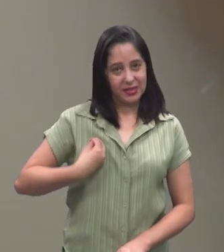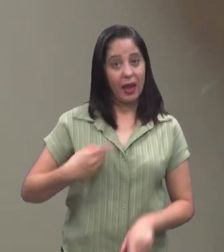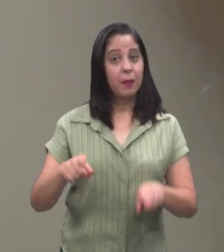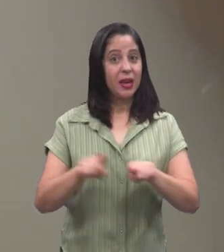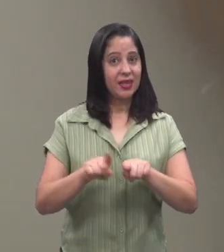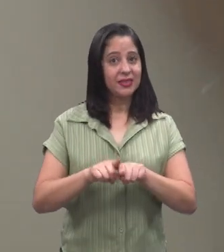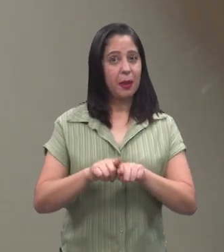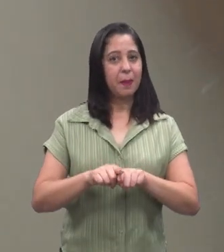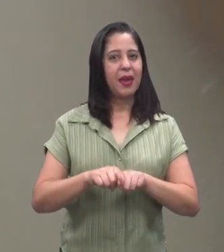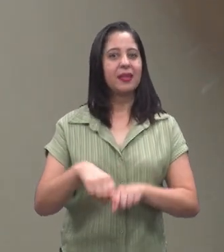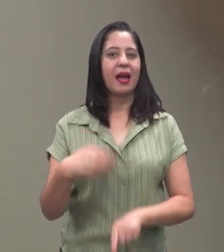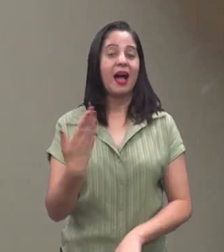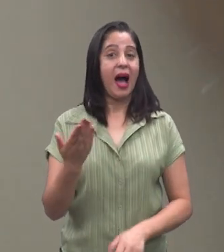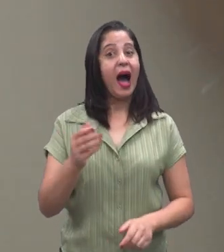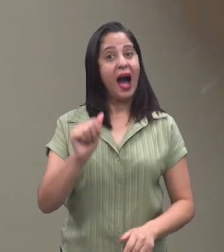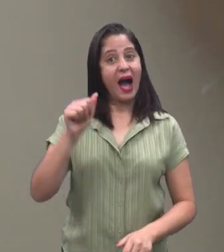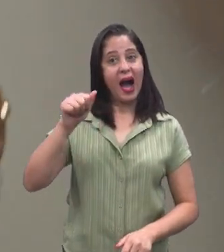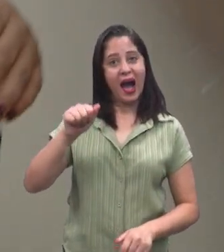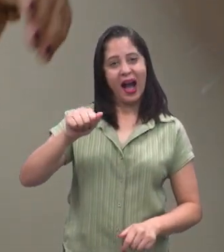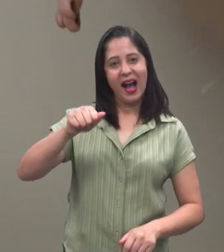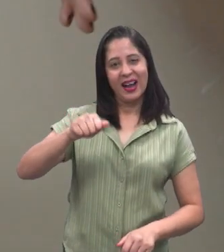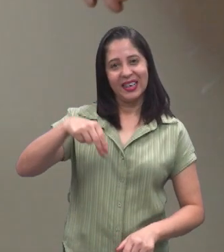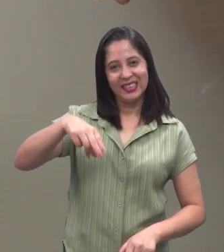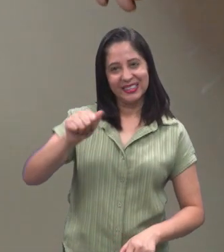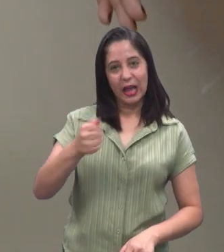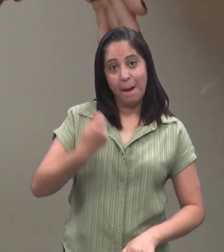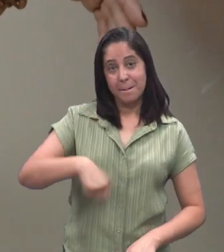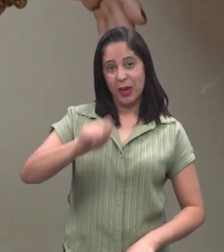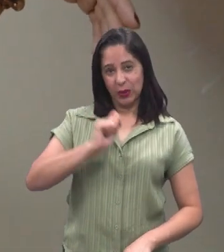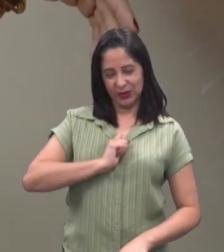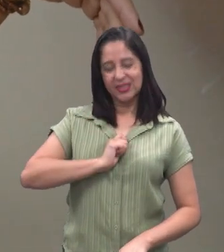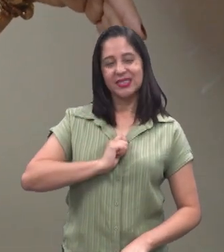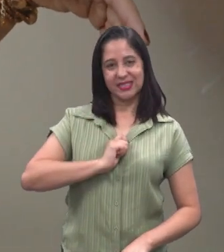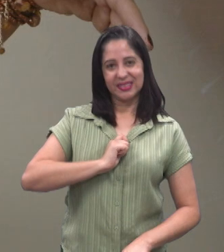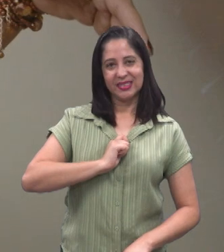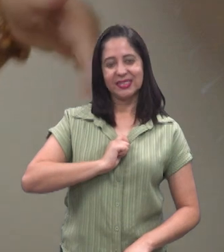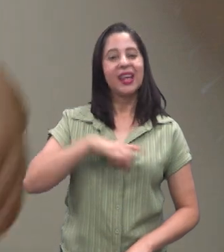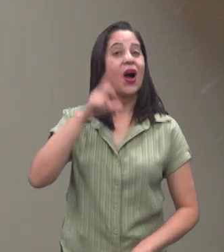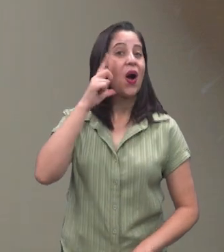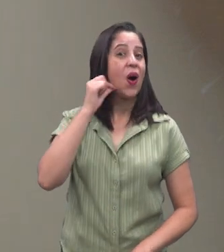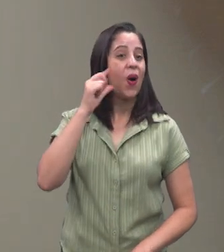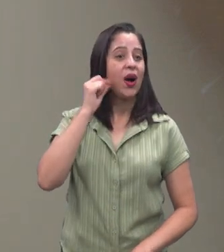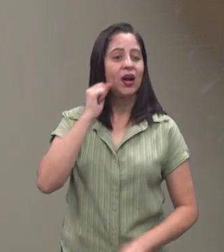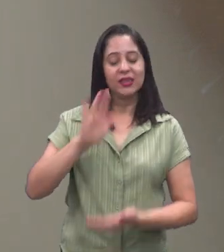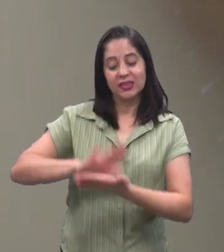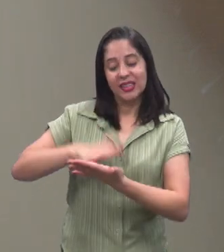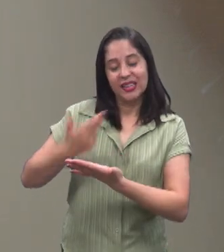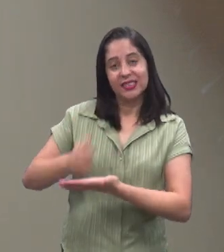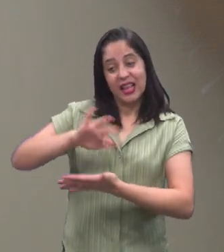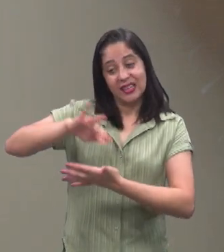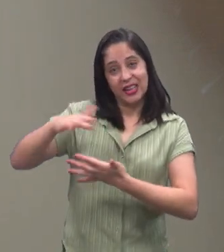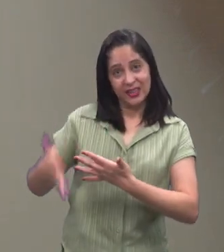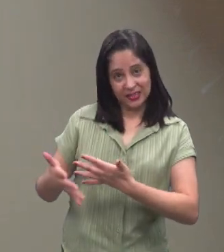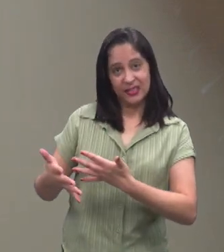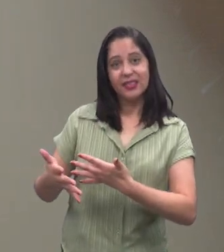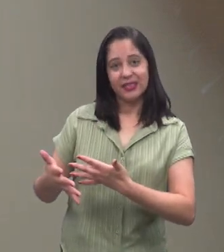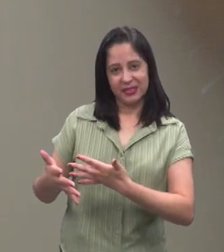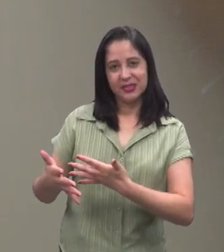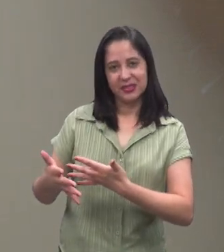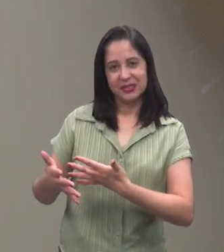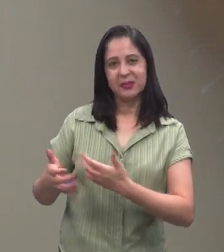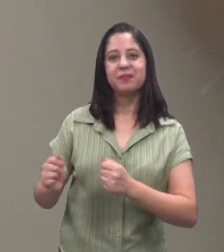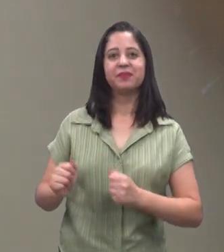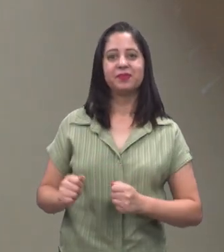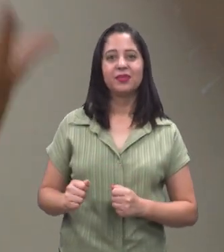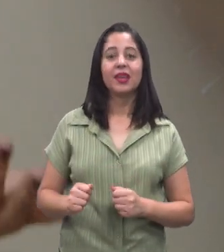conto também com a participação da Ana, que está aqui, ó, Ana Furtado, do meu ladinho, na tradução em Libras de mais esse De Bem